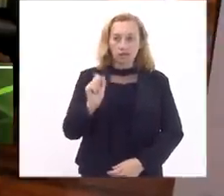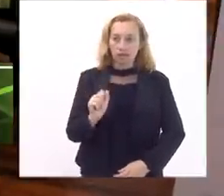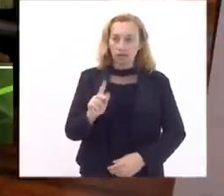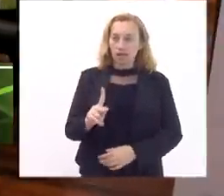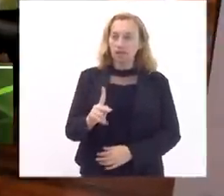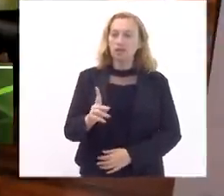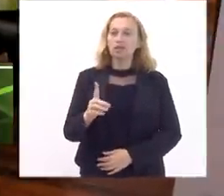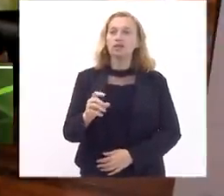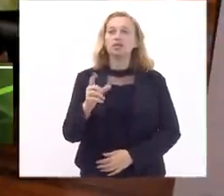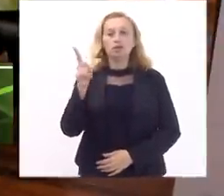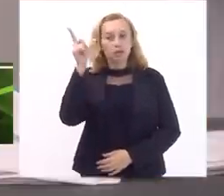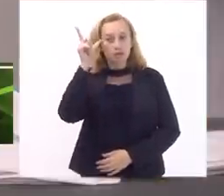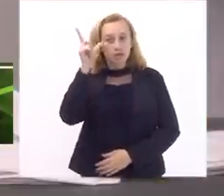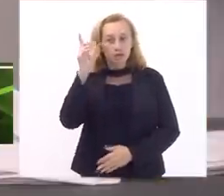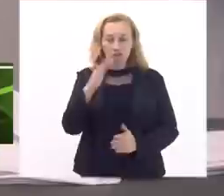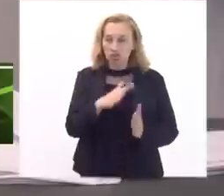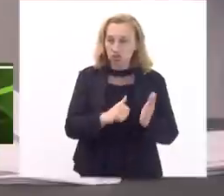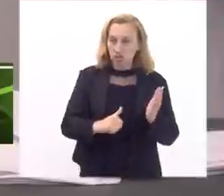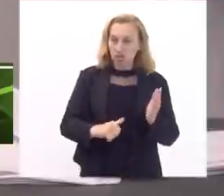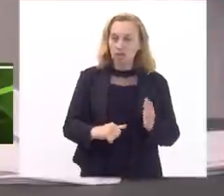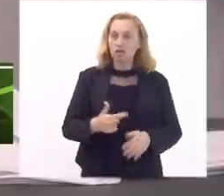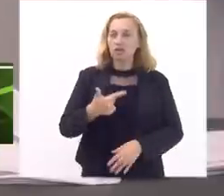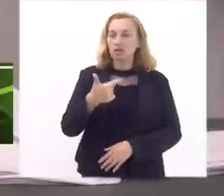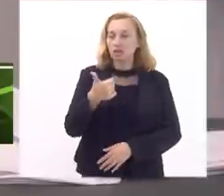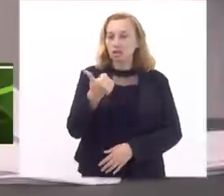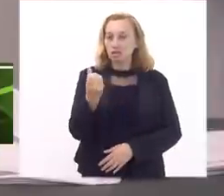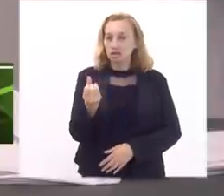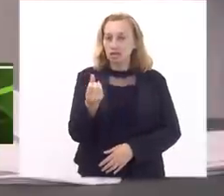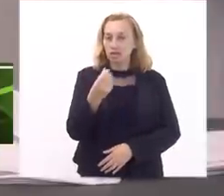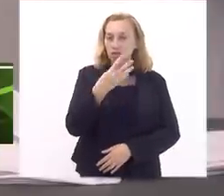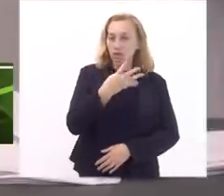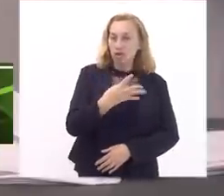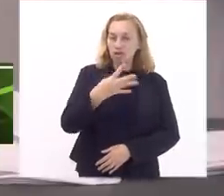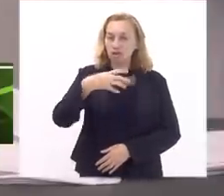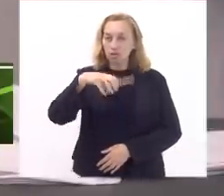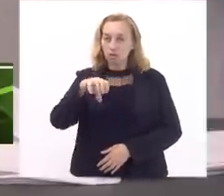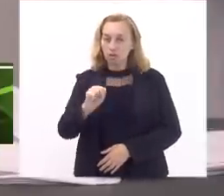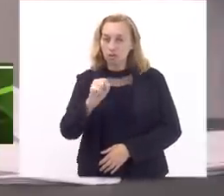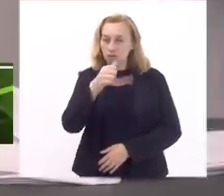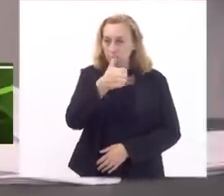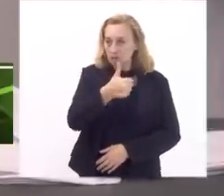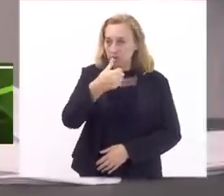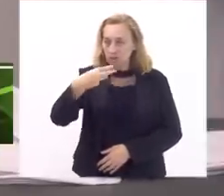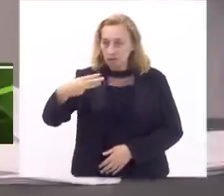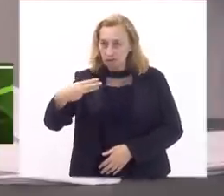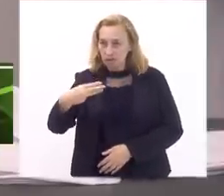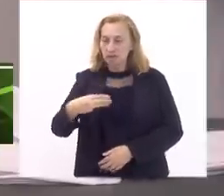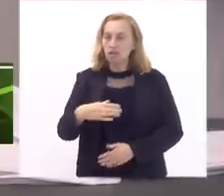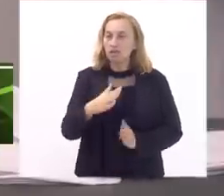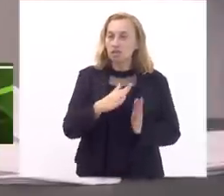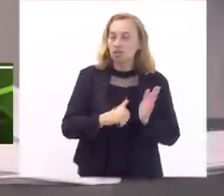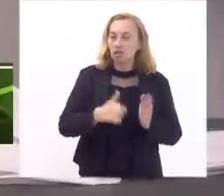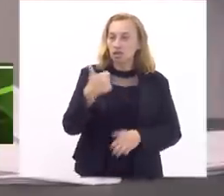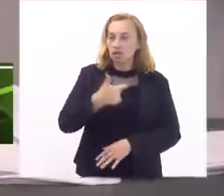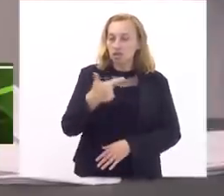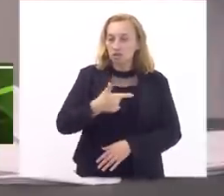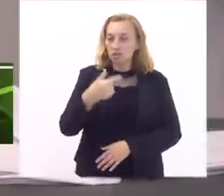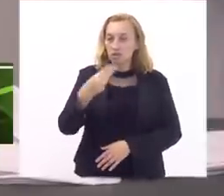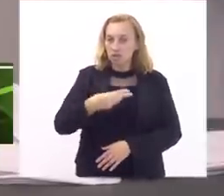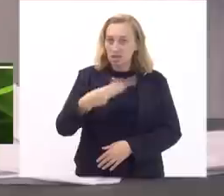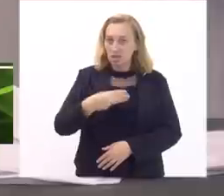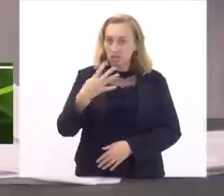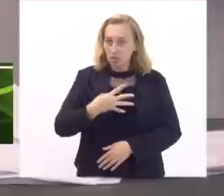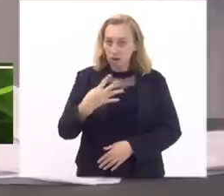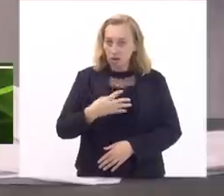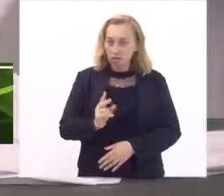Lucinha, derrubada. 16º, 48-13, derrubar o segundo, terceiro e quarto,